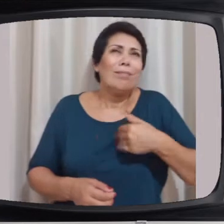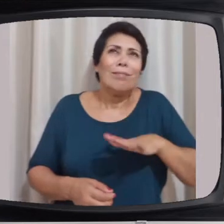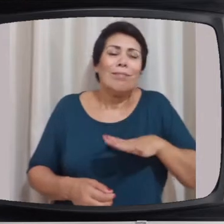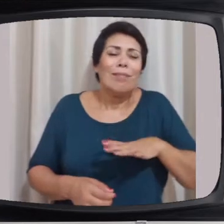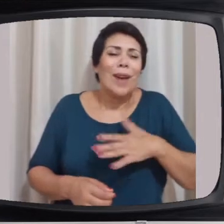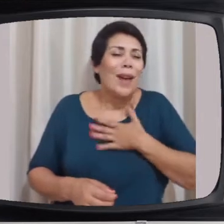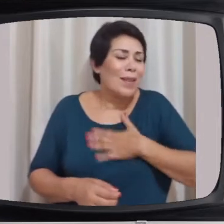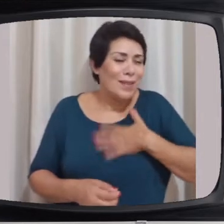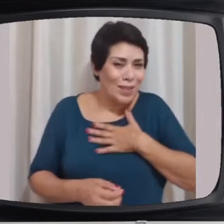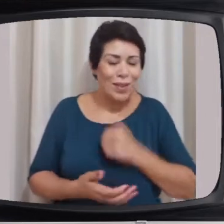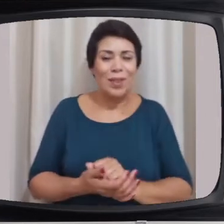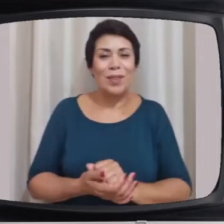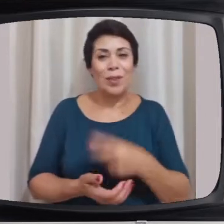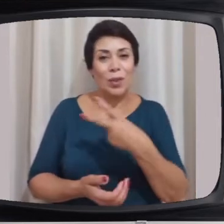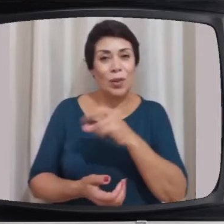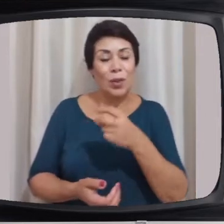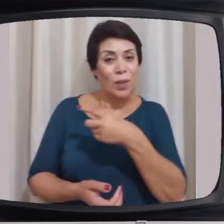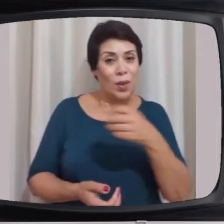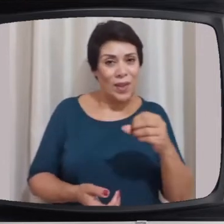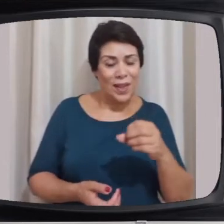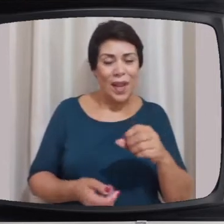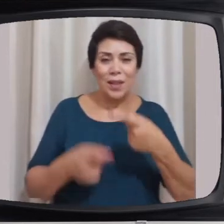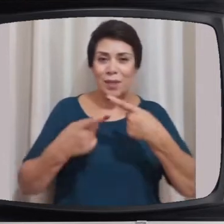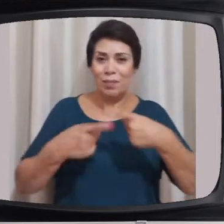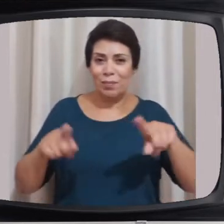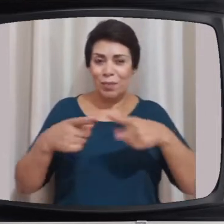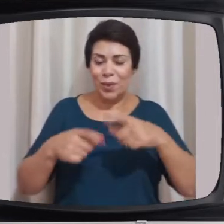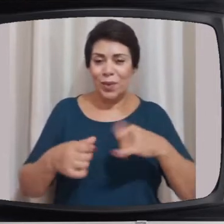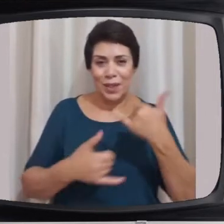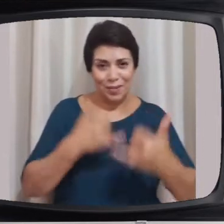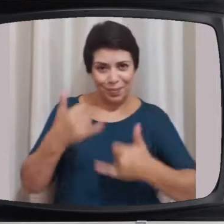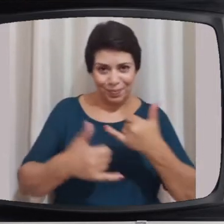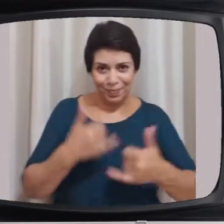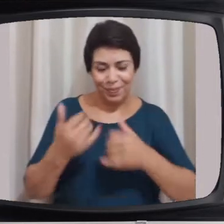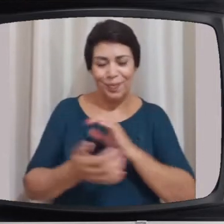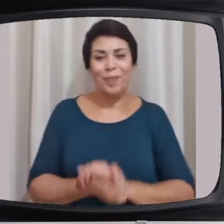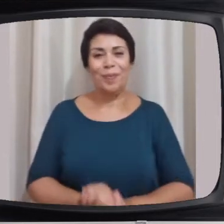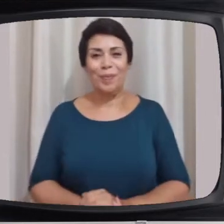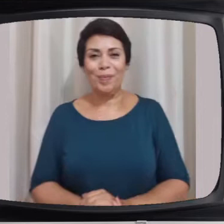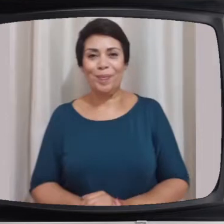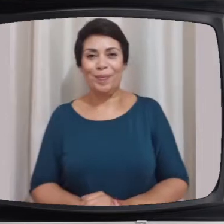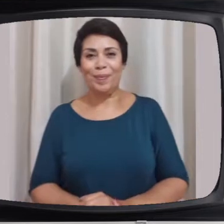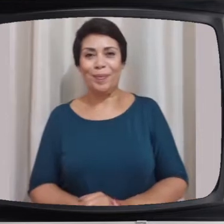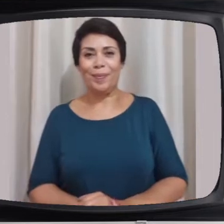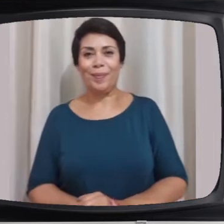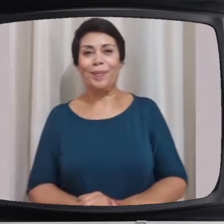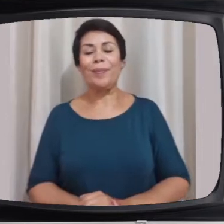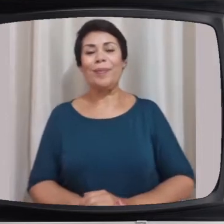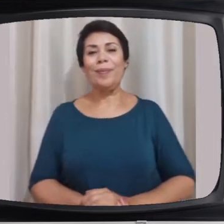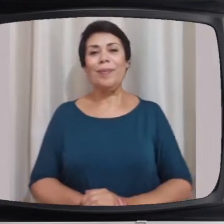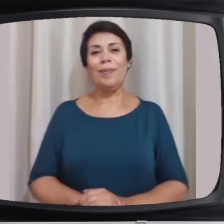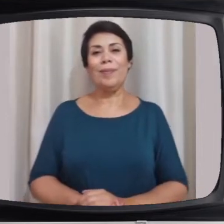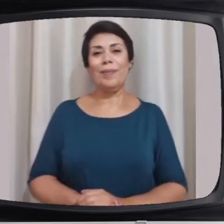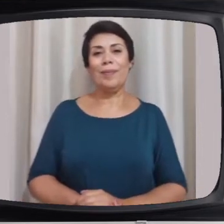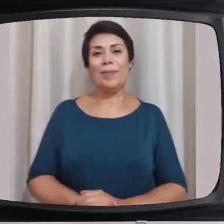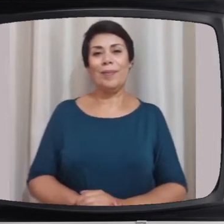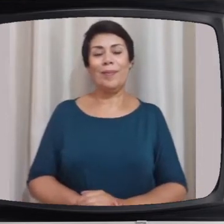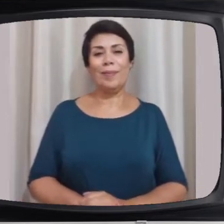Pato Fu, e em 2010 com Música de Brinquedo. Pela madrugada, só me derrube no